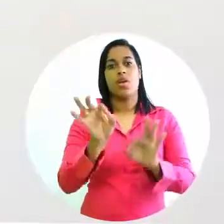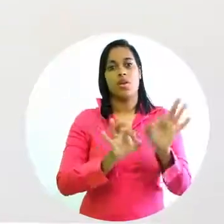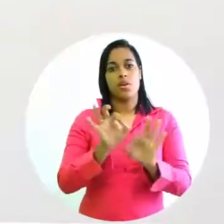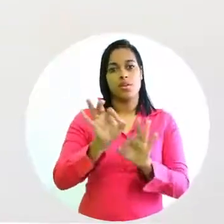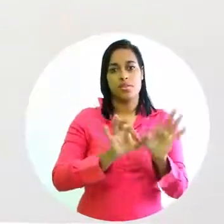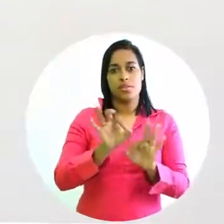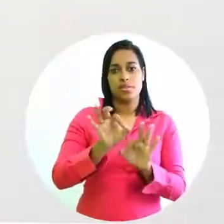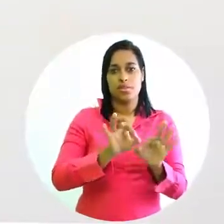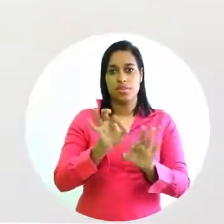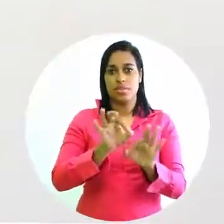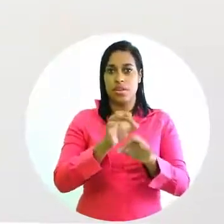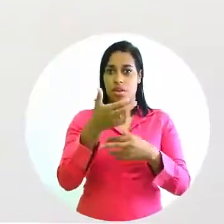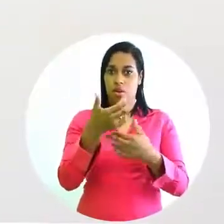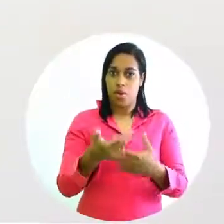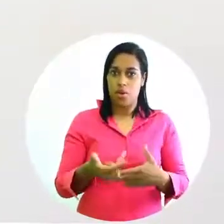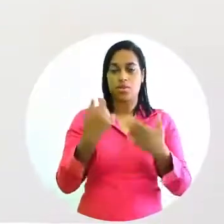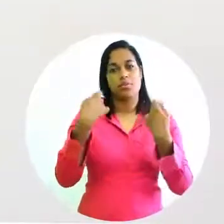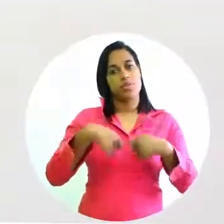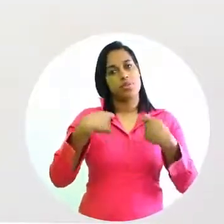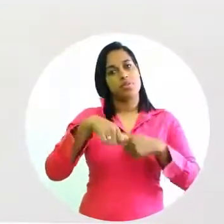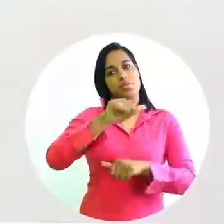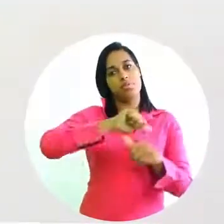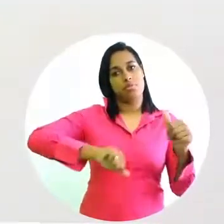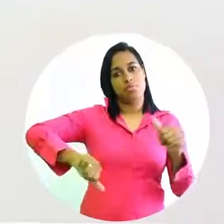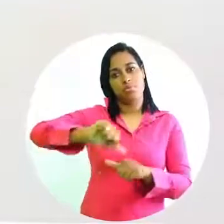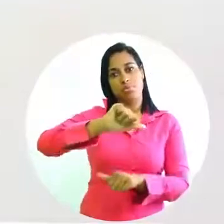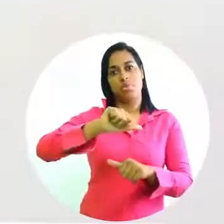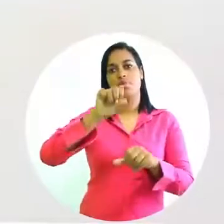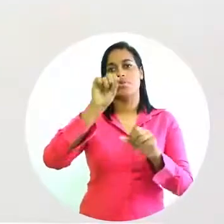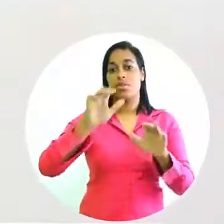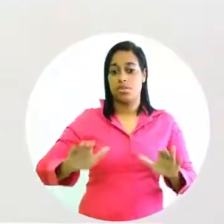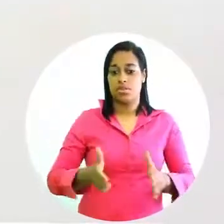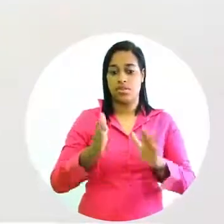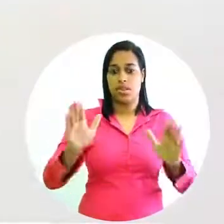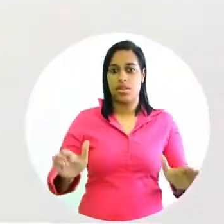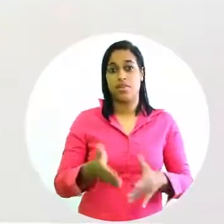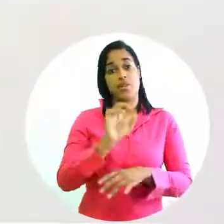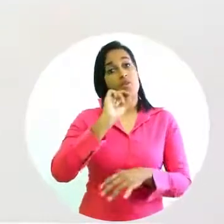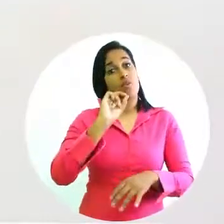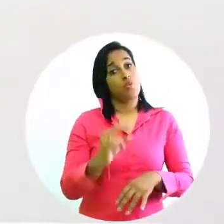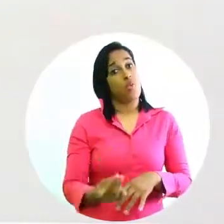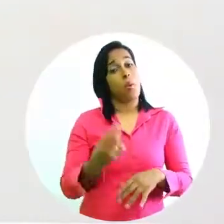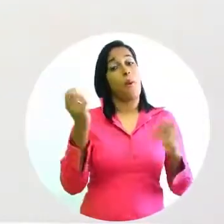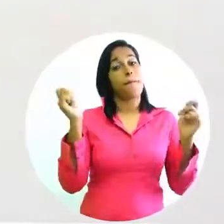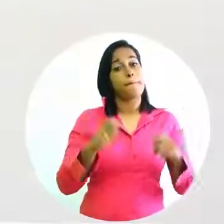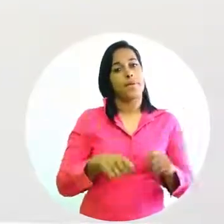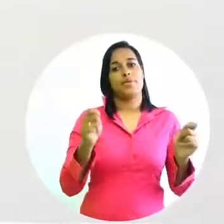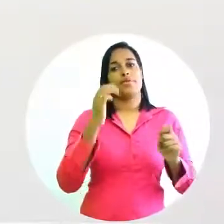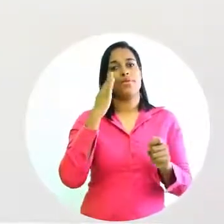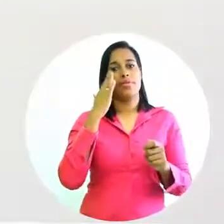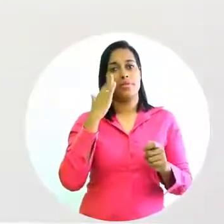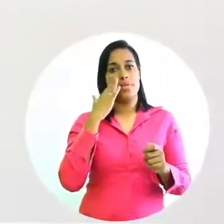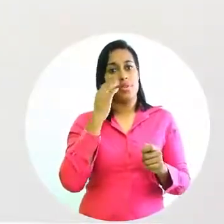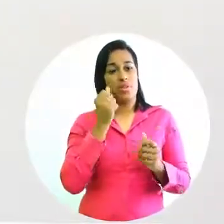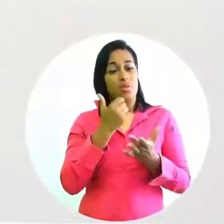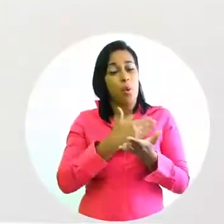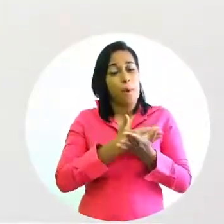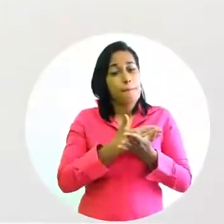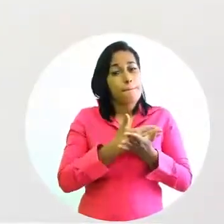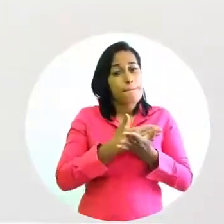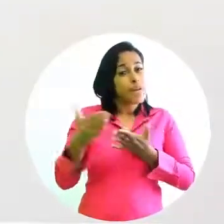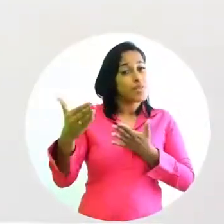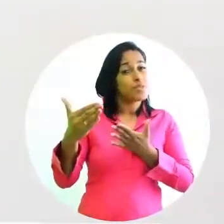monitorar situações que devem ser mudadas, incentivadas ou potencializadas, desde o início